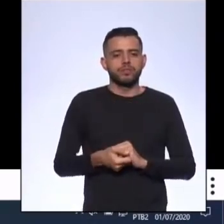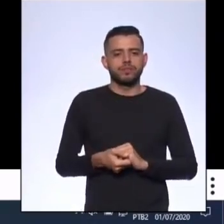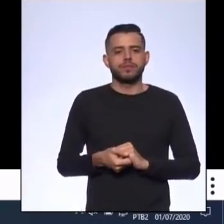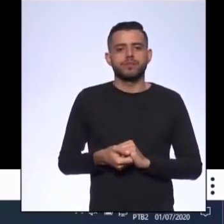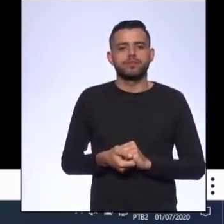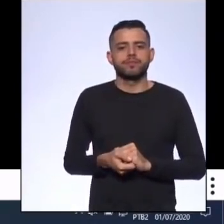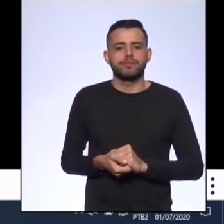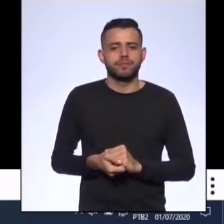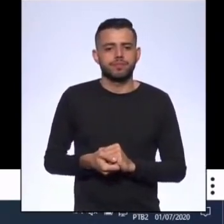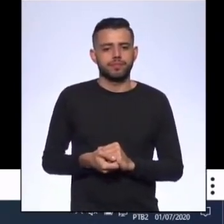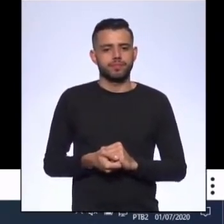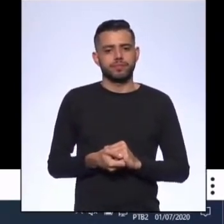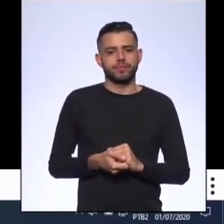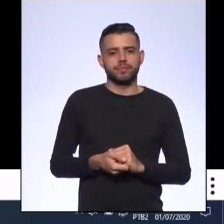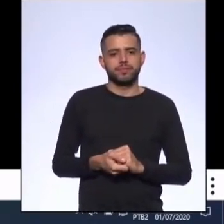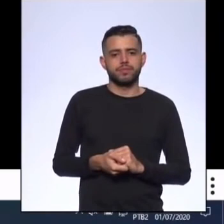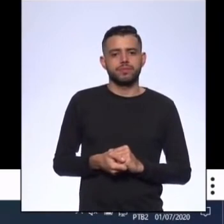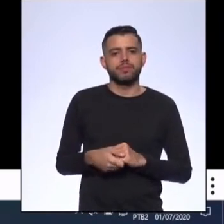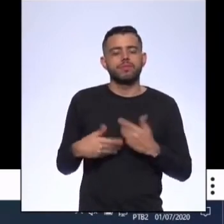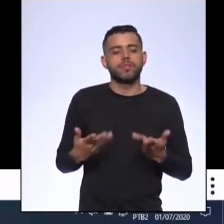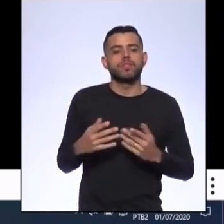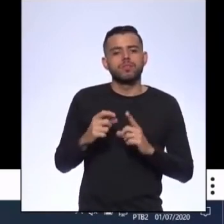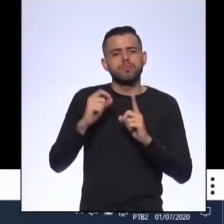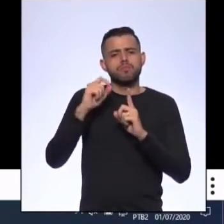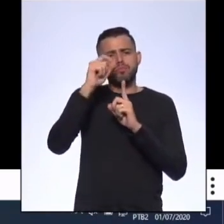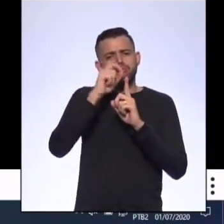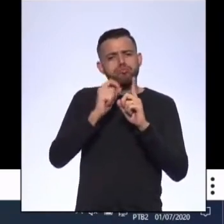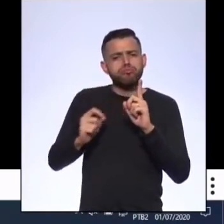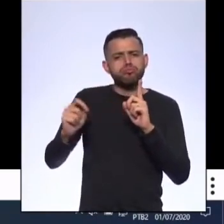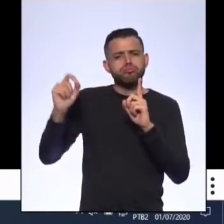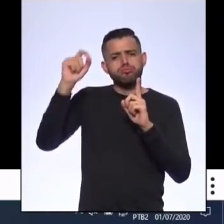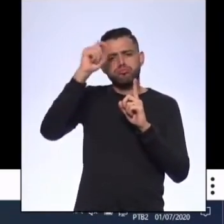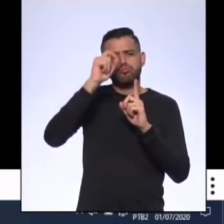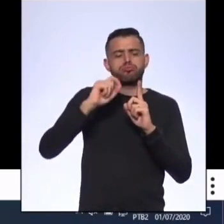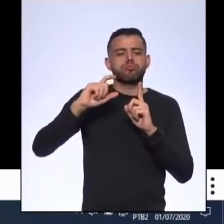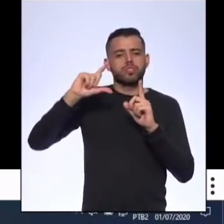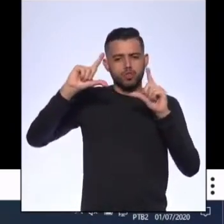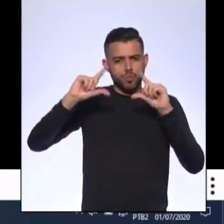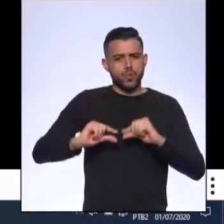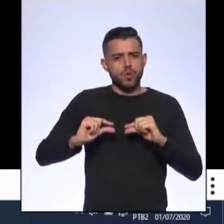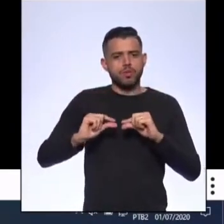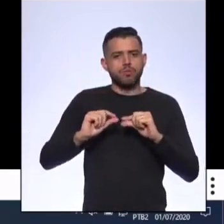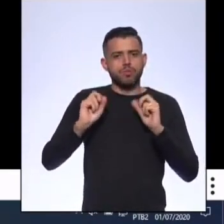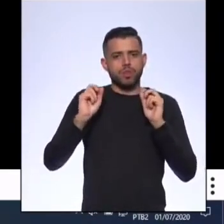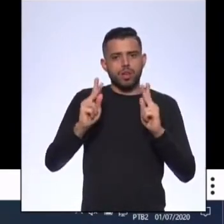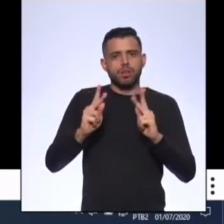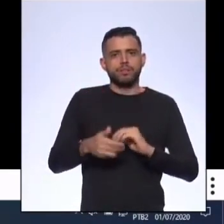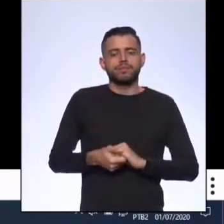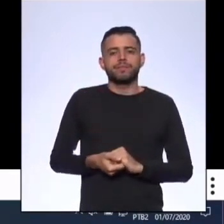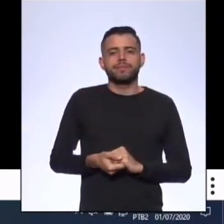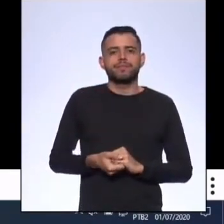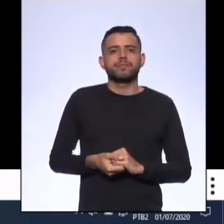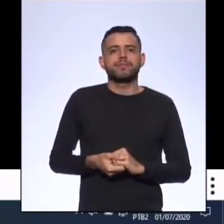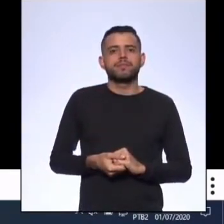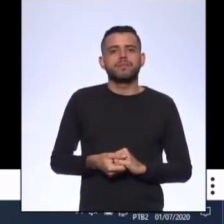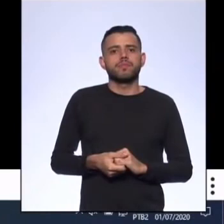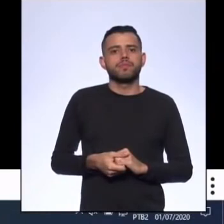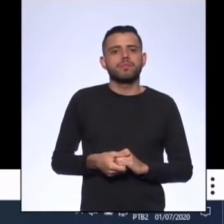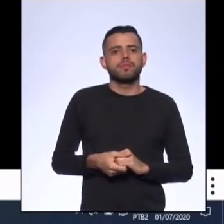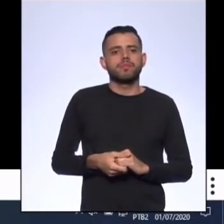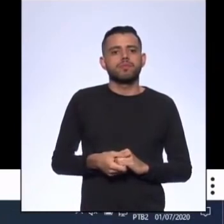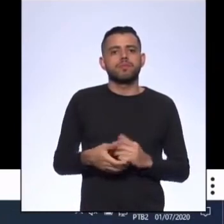partículas, e aí a velocidade das partículas está diminuindo, beleza? Agora, vamos